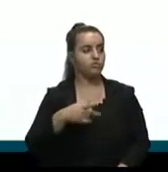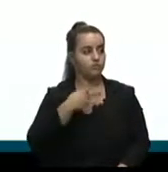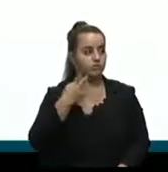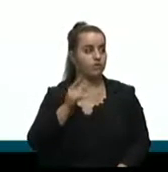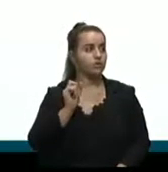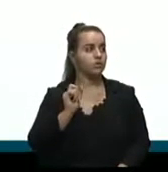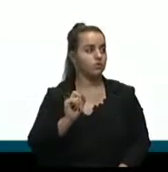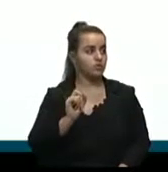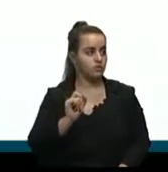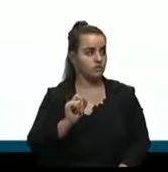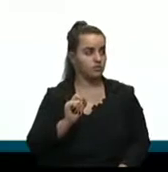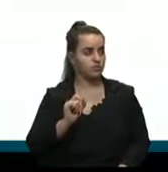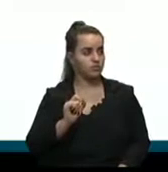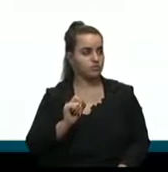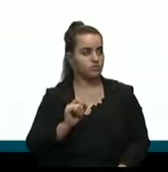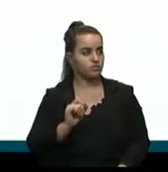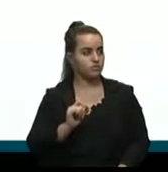que